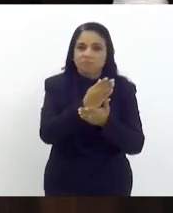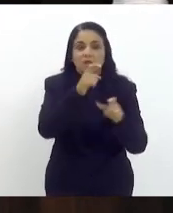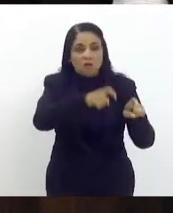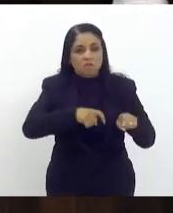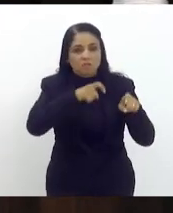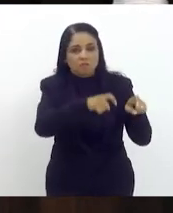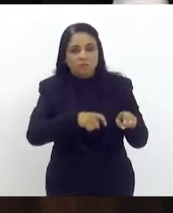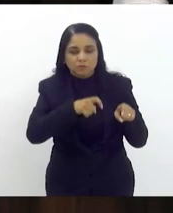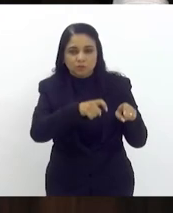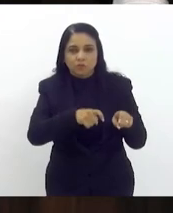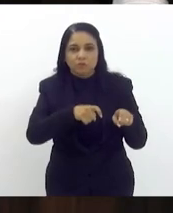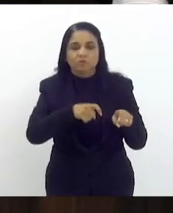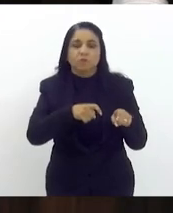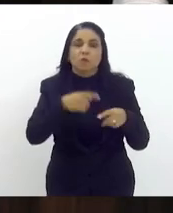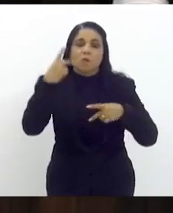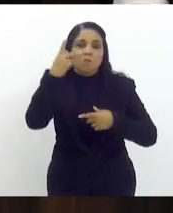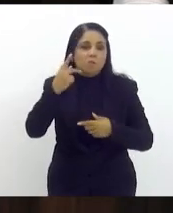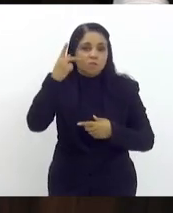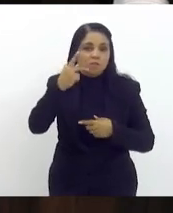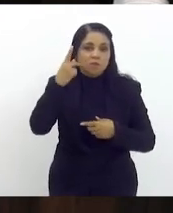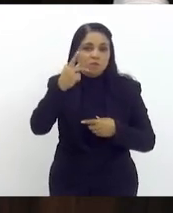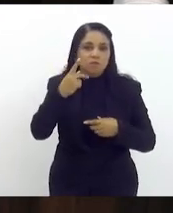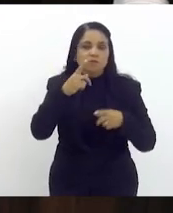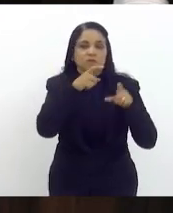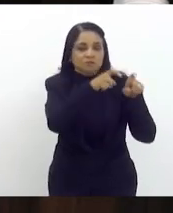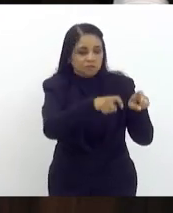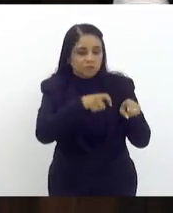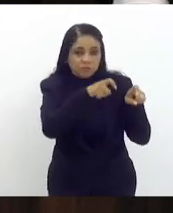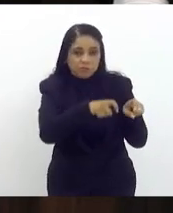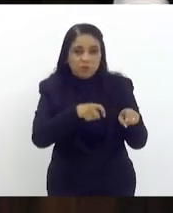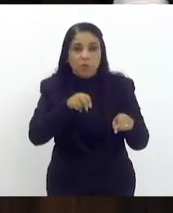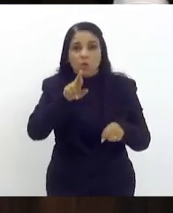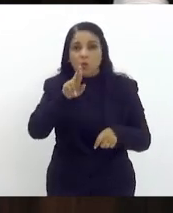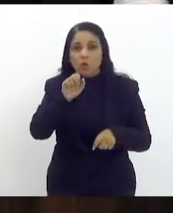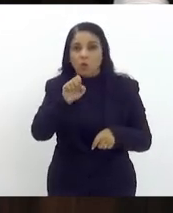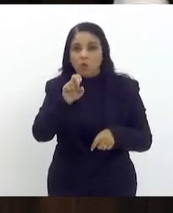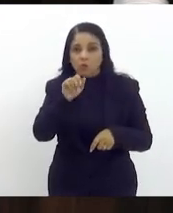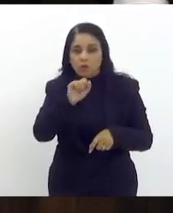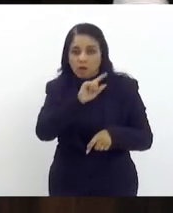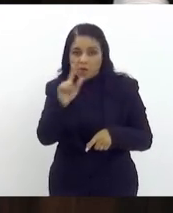pecuária e política rural agrária